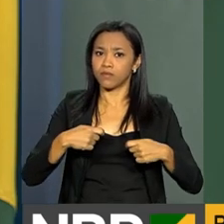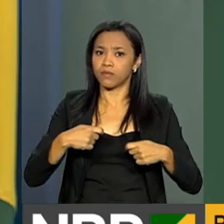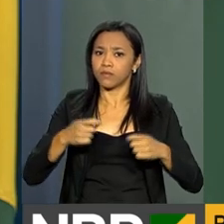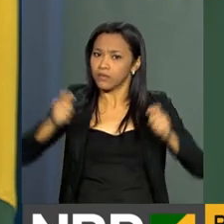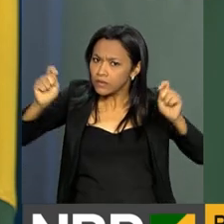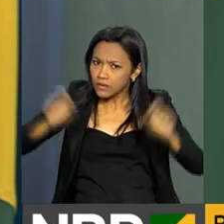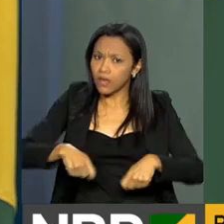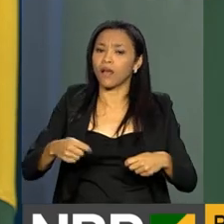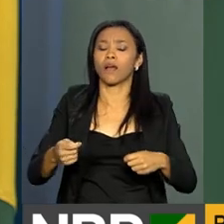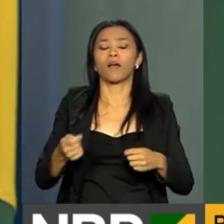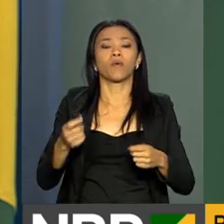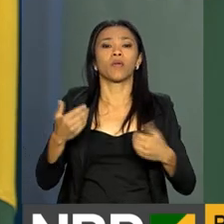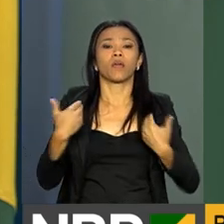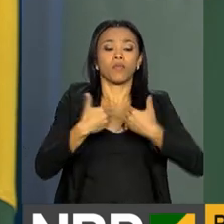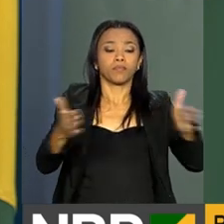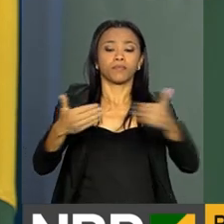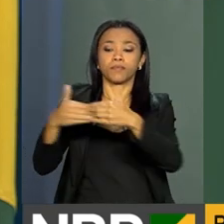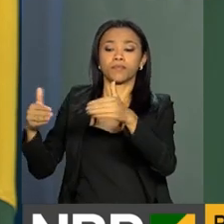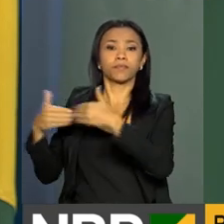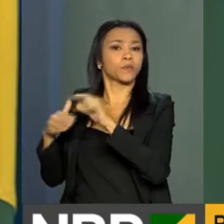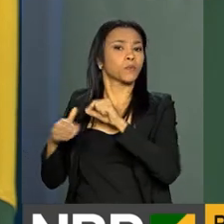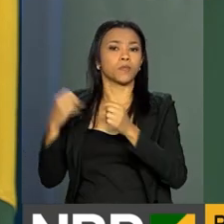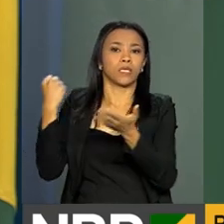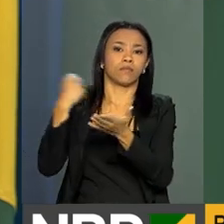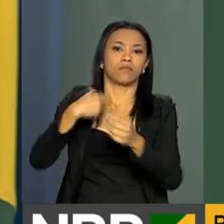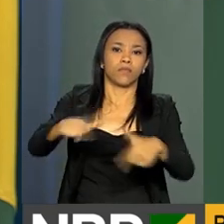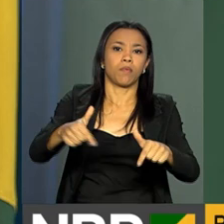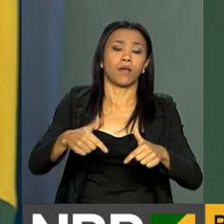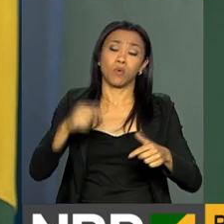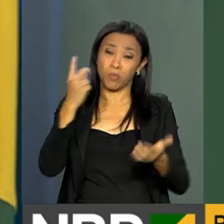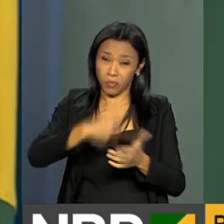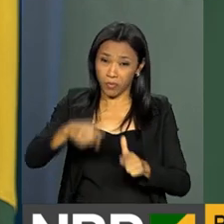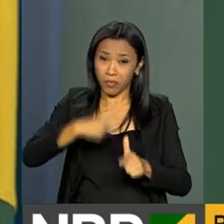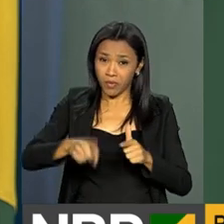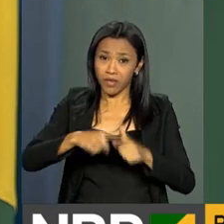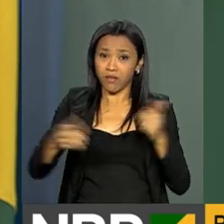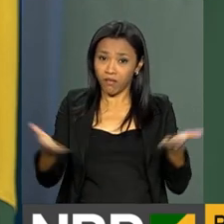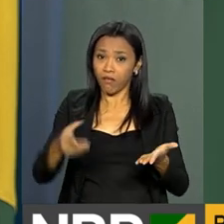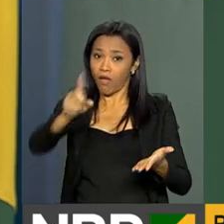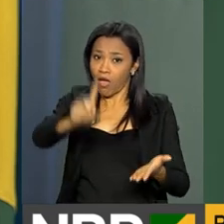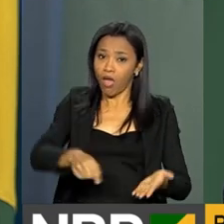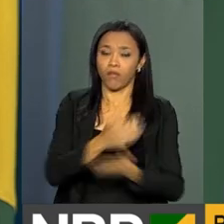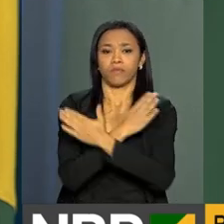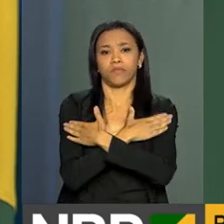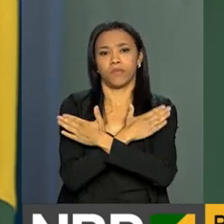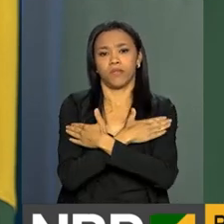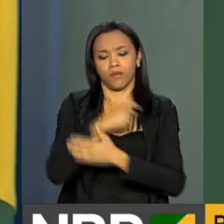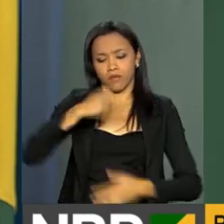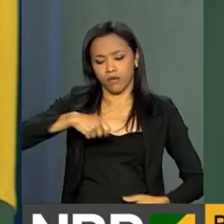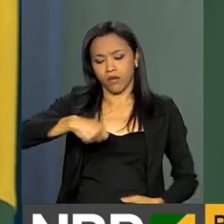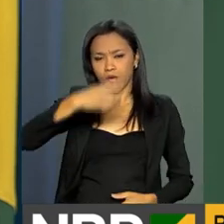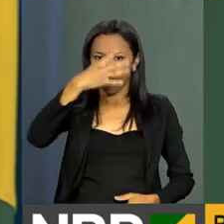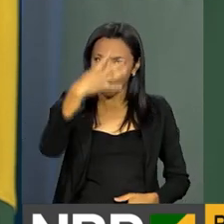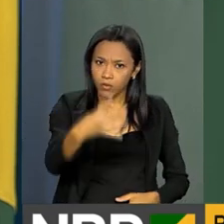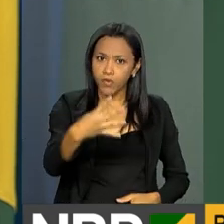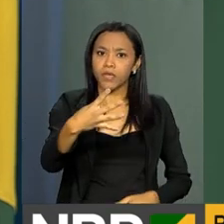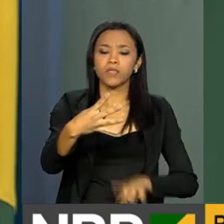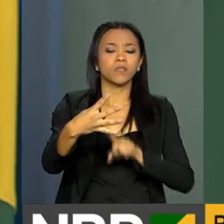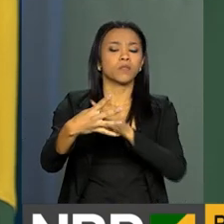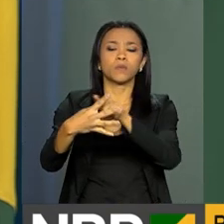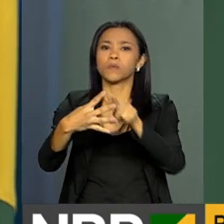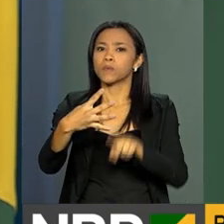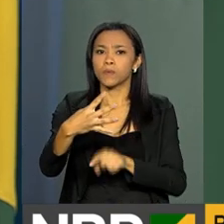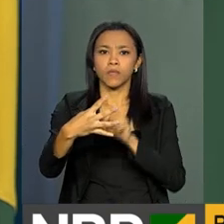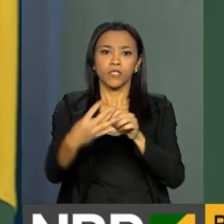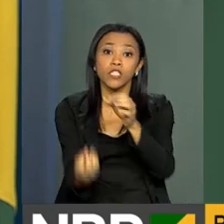gerar empregos. O grande problema nosso é o desemprego. E já são 4 meses seguidos de criação líquida de